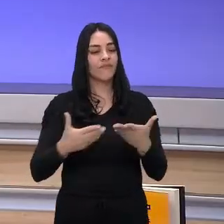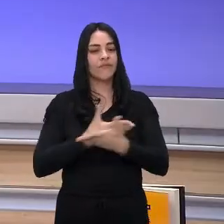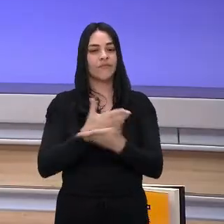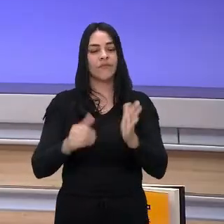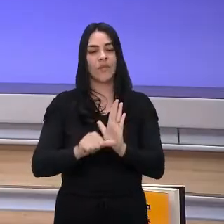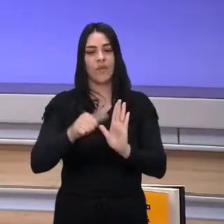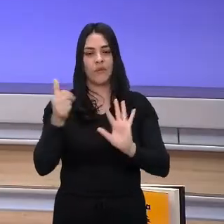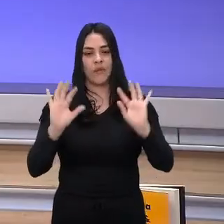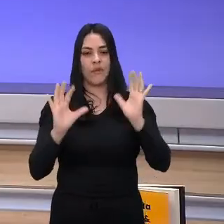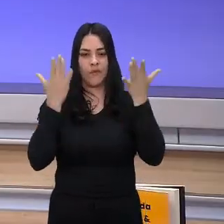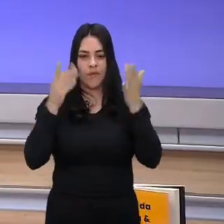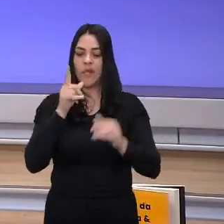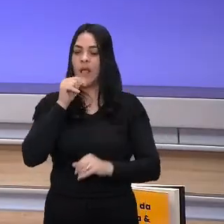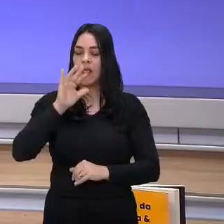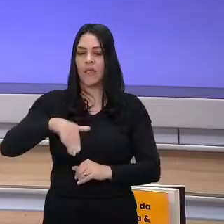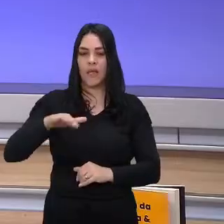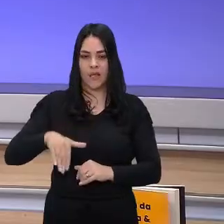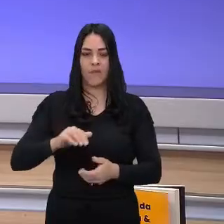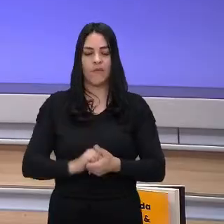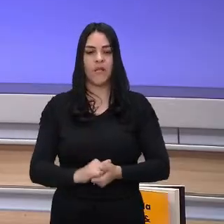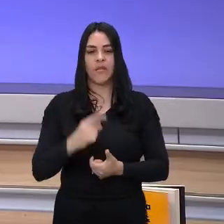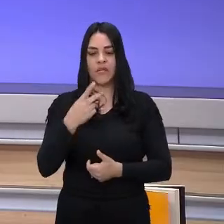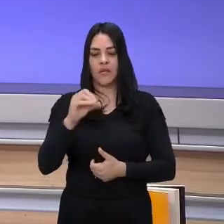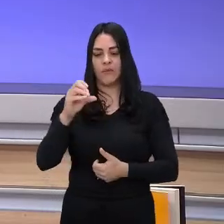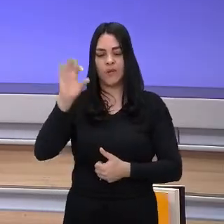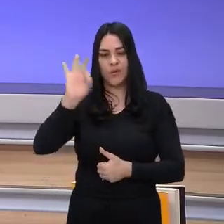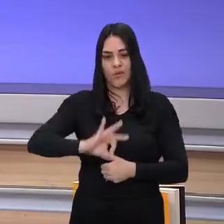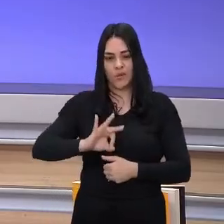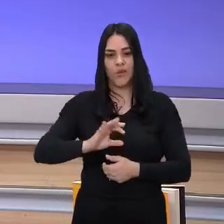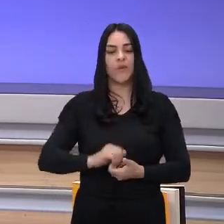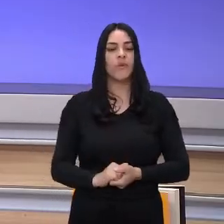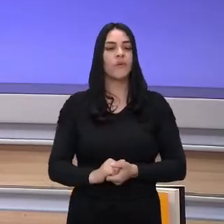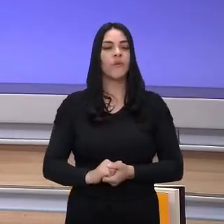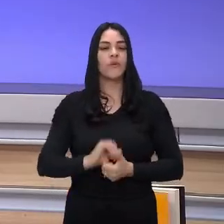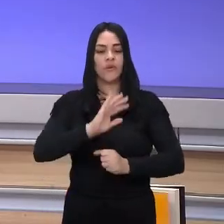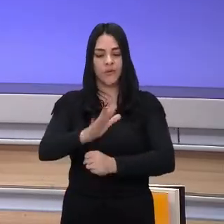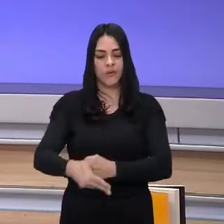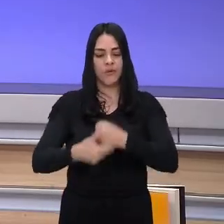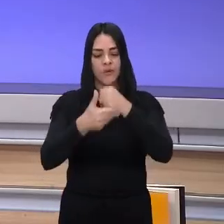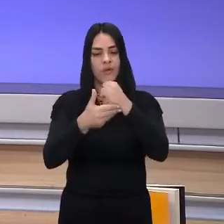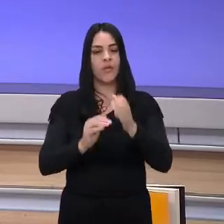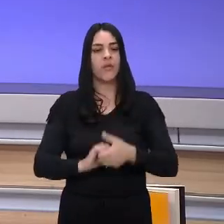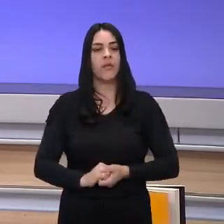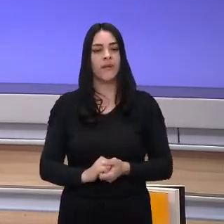o primeiro evento da Baixada Santista 100% sustentável.